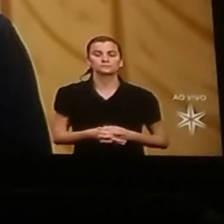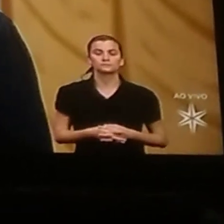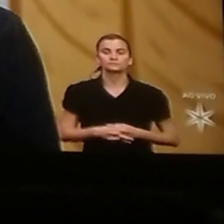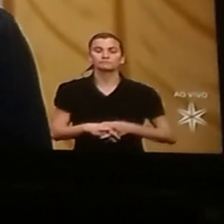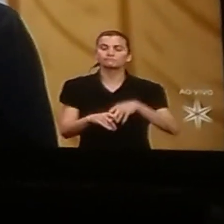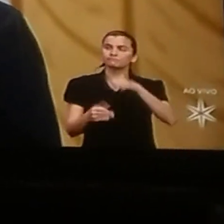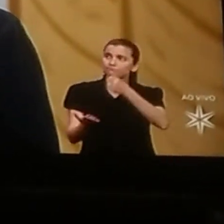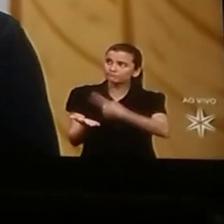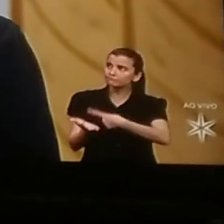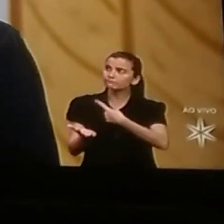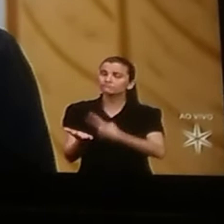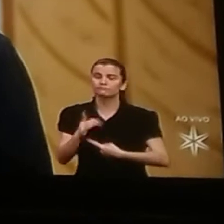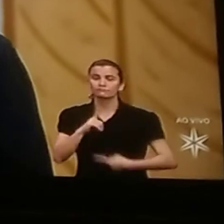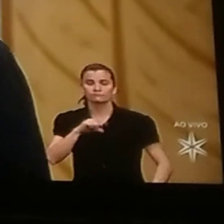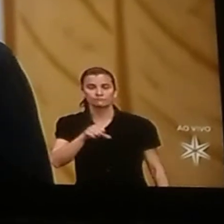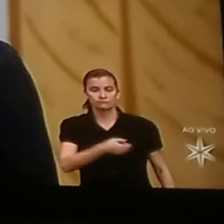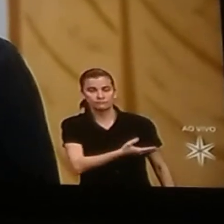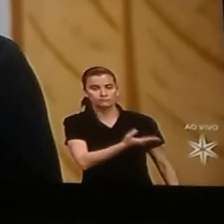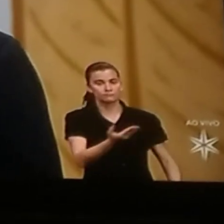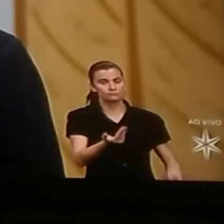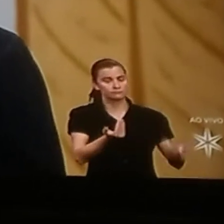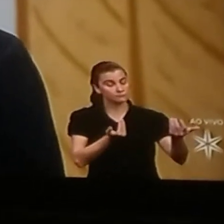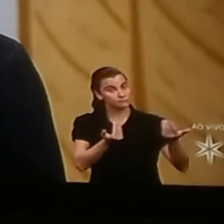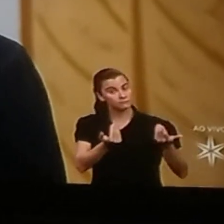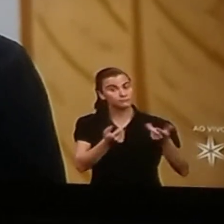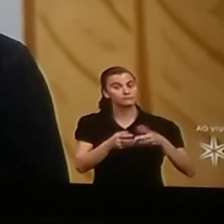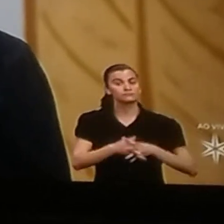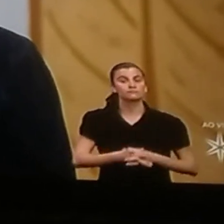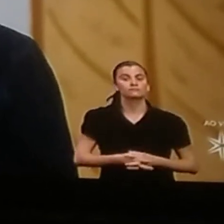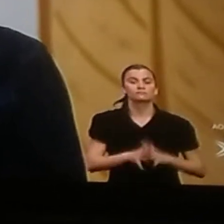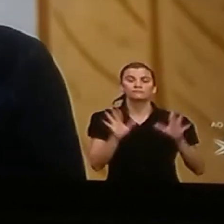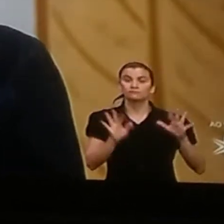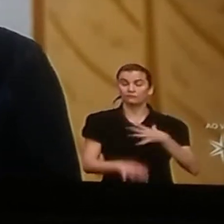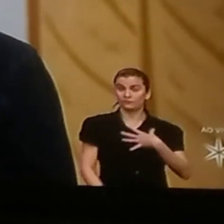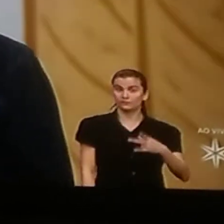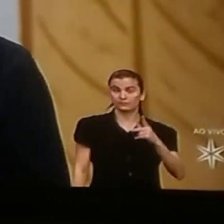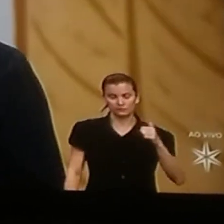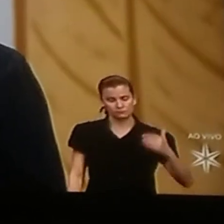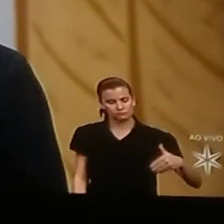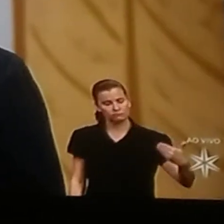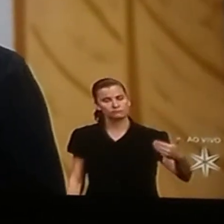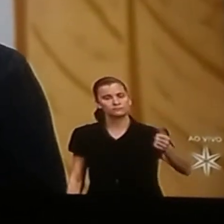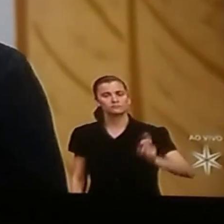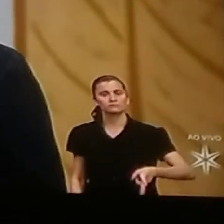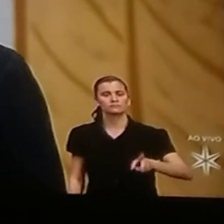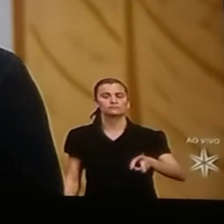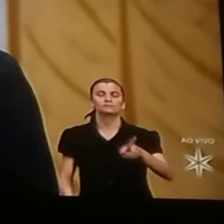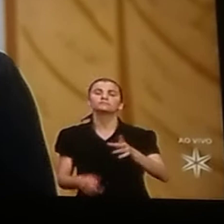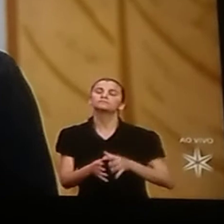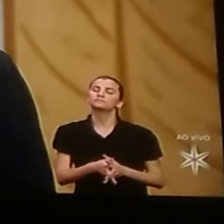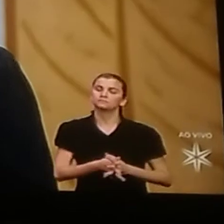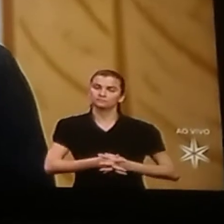aliança eterna para que eu seja teu Deus e o Deus de teus